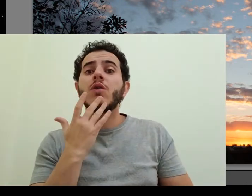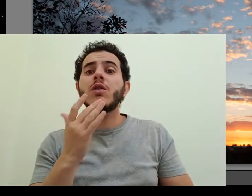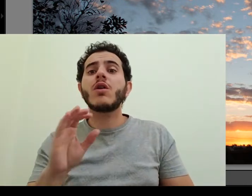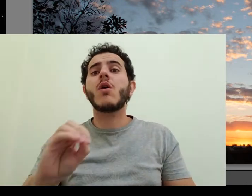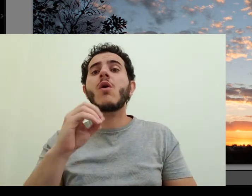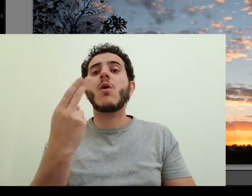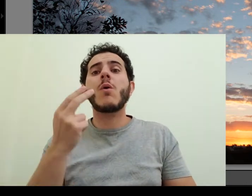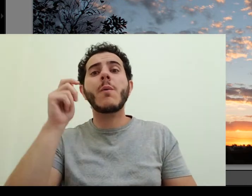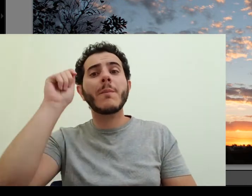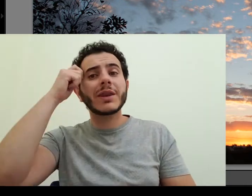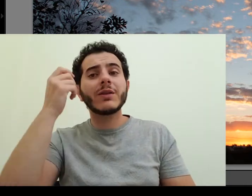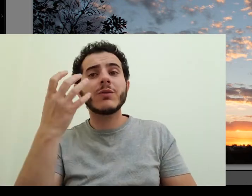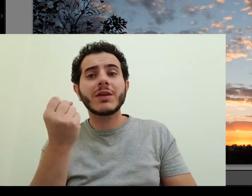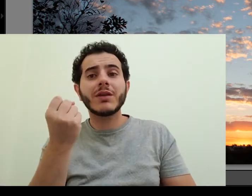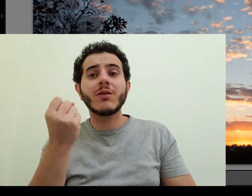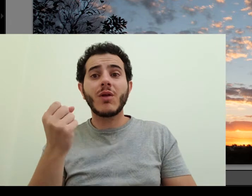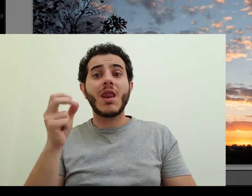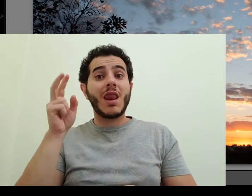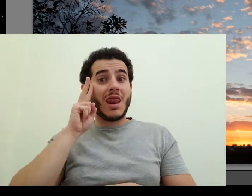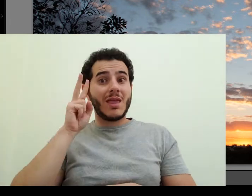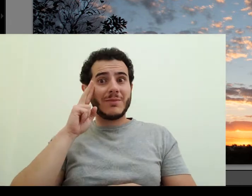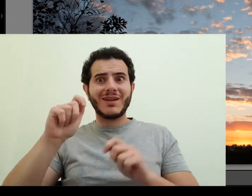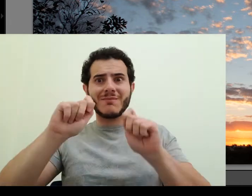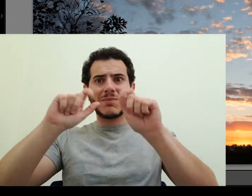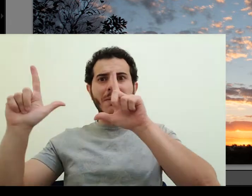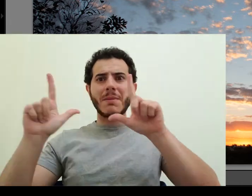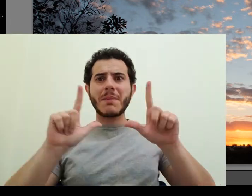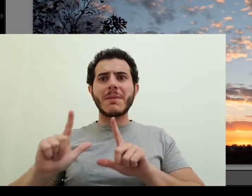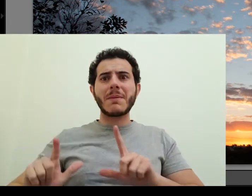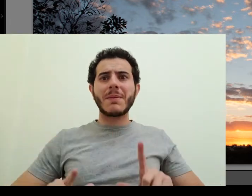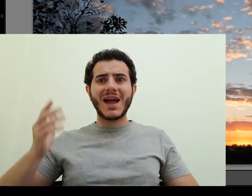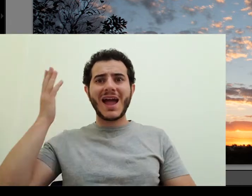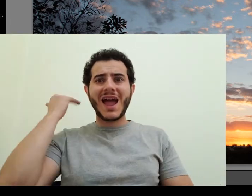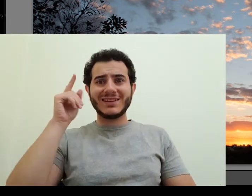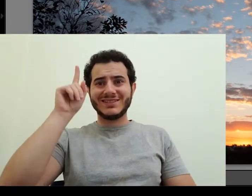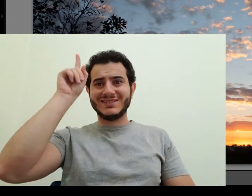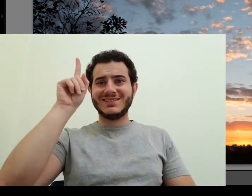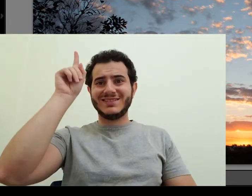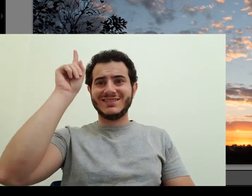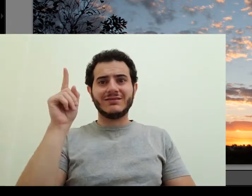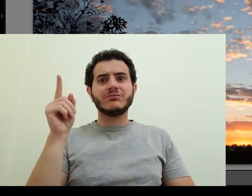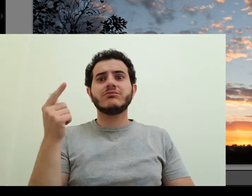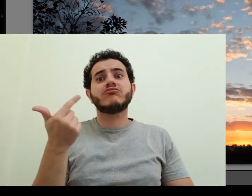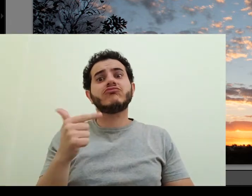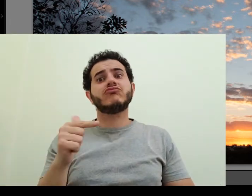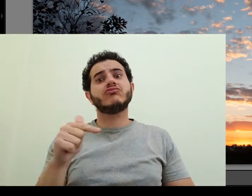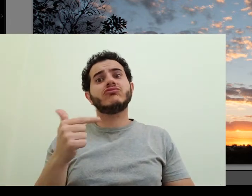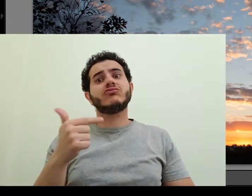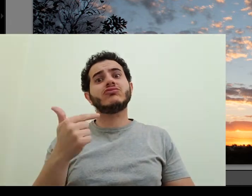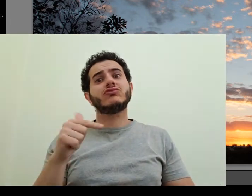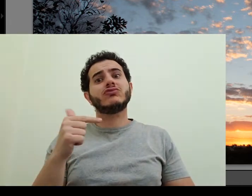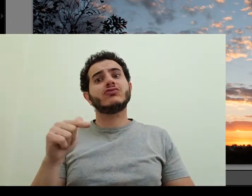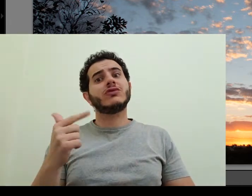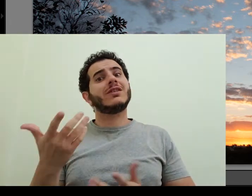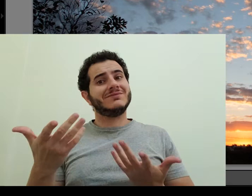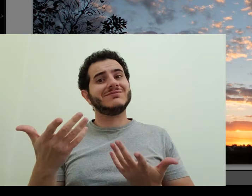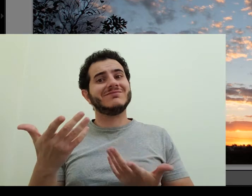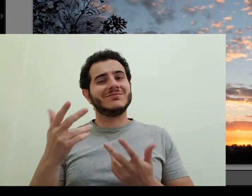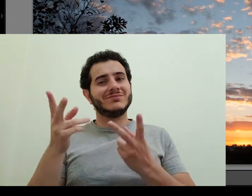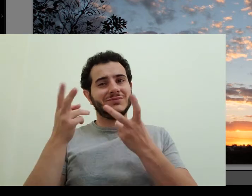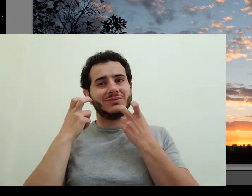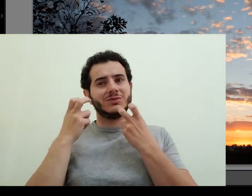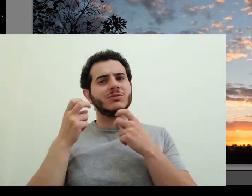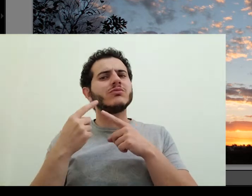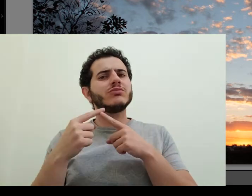preto e branco. Não tem, ó, vou entrar nos quadradinhos, ele não tem aquele perfil de cores da Adobe, não tem o perfil de cor da